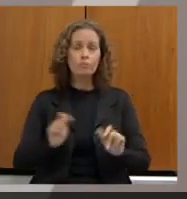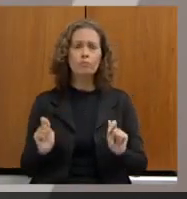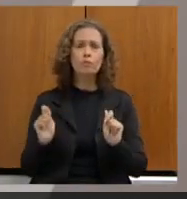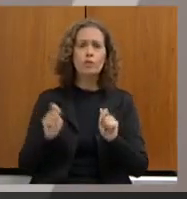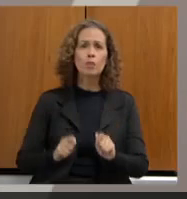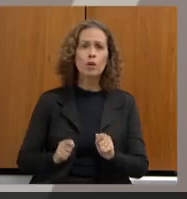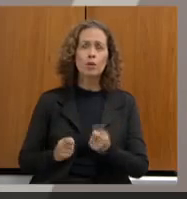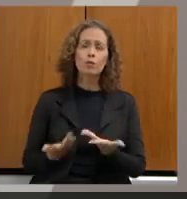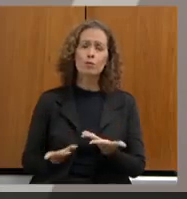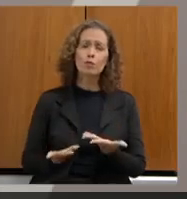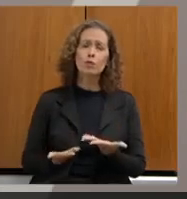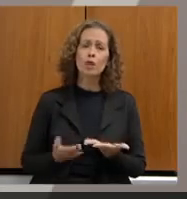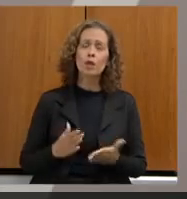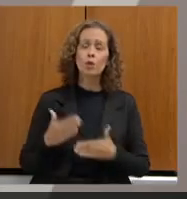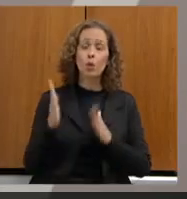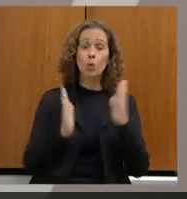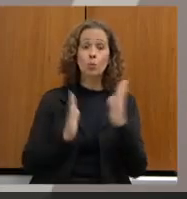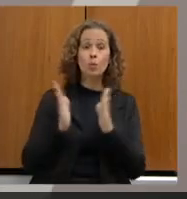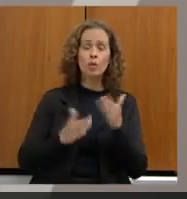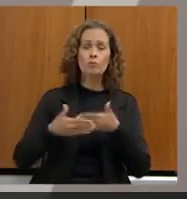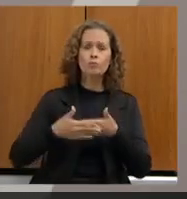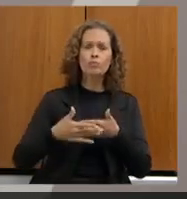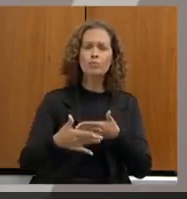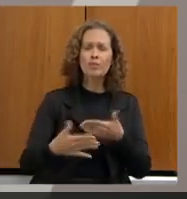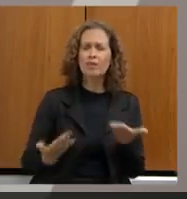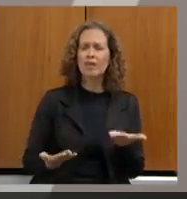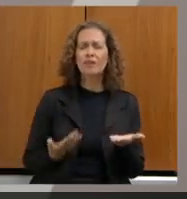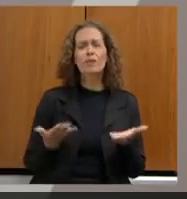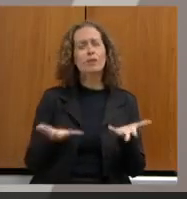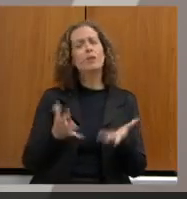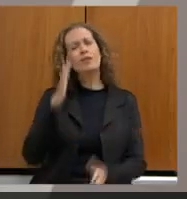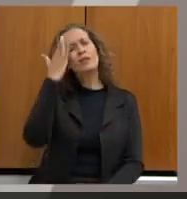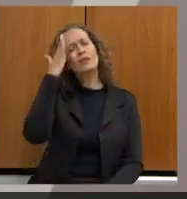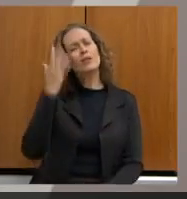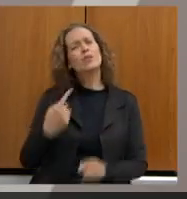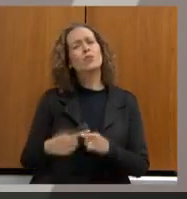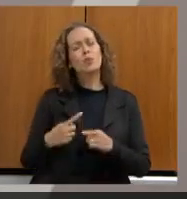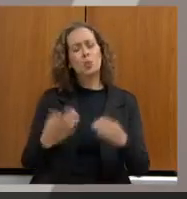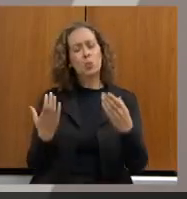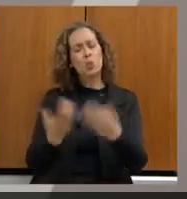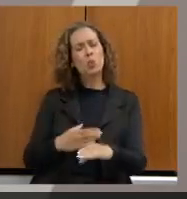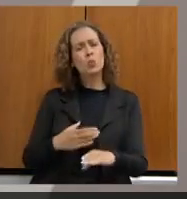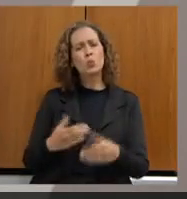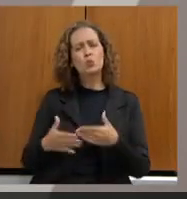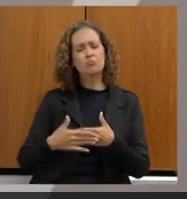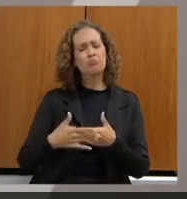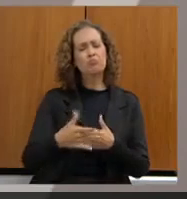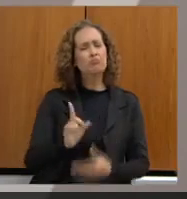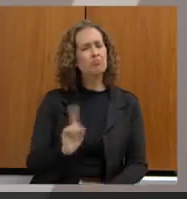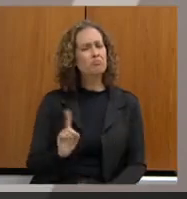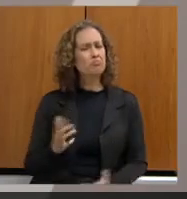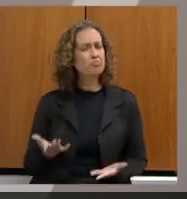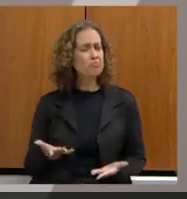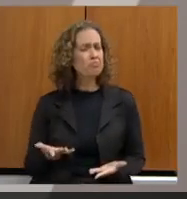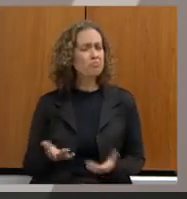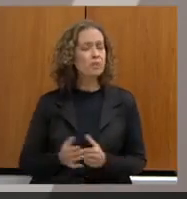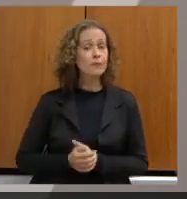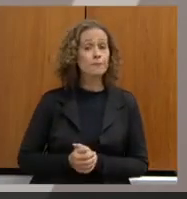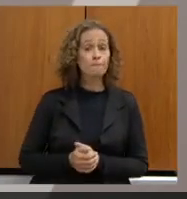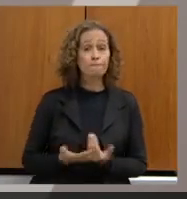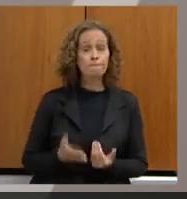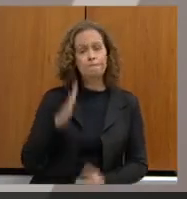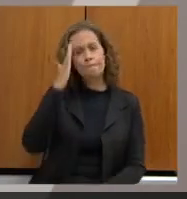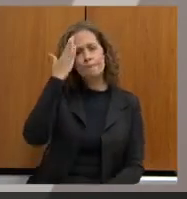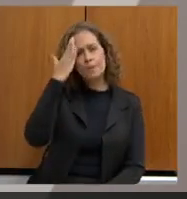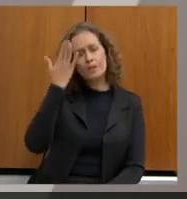durante a pandemia né é entendeu porque que o concurso não foi prorrogado e a gente entende que